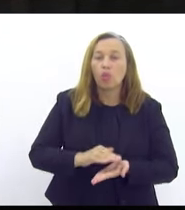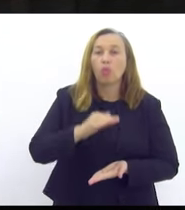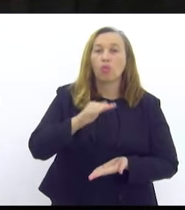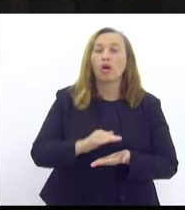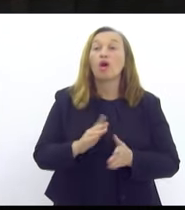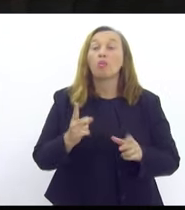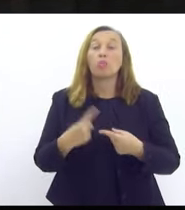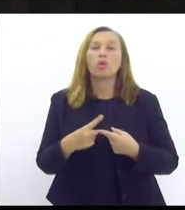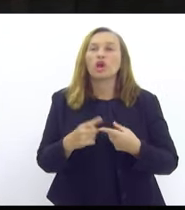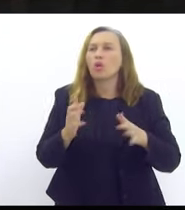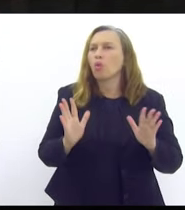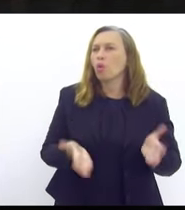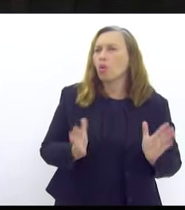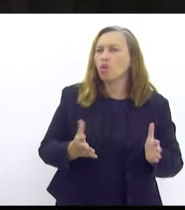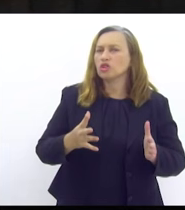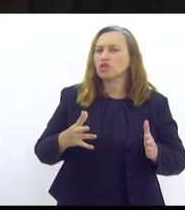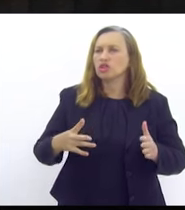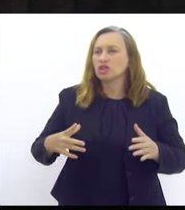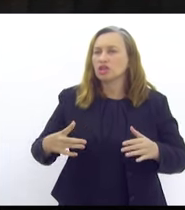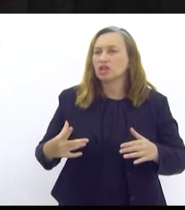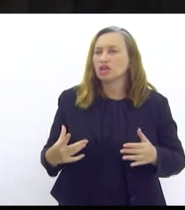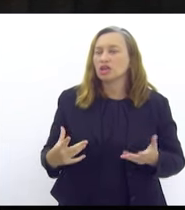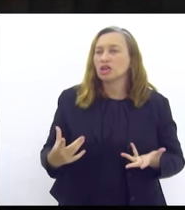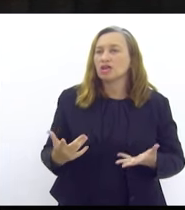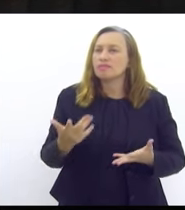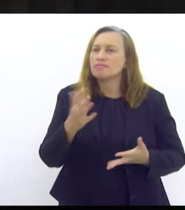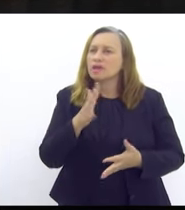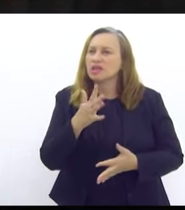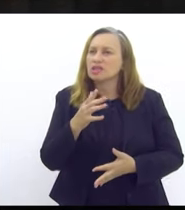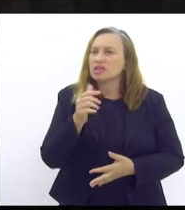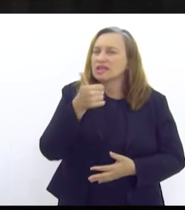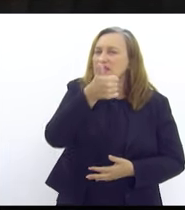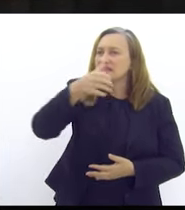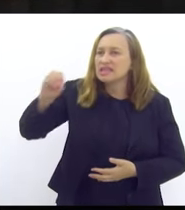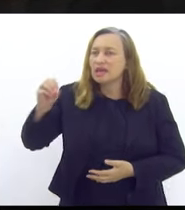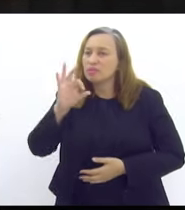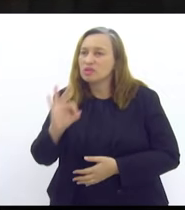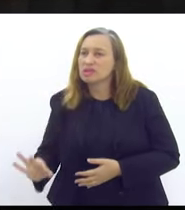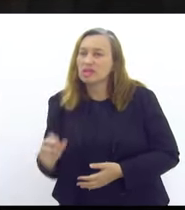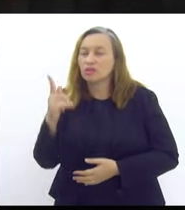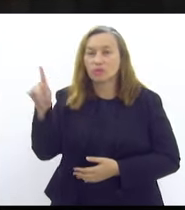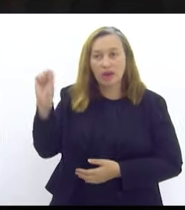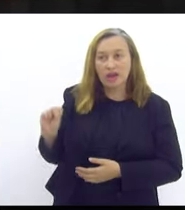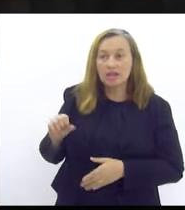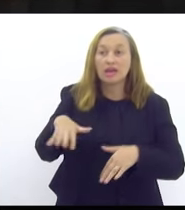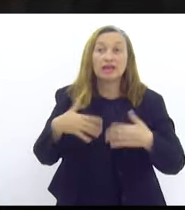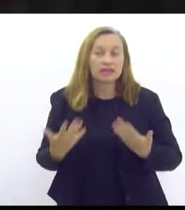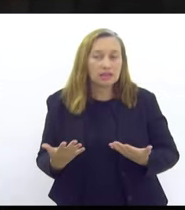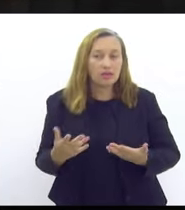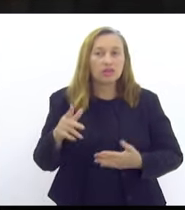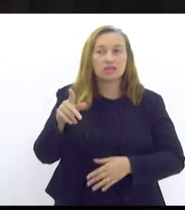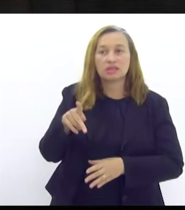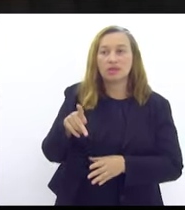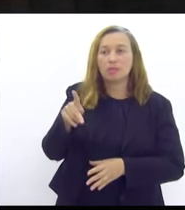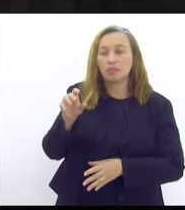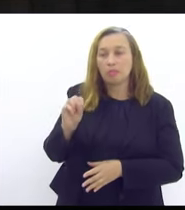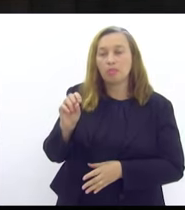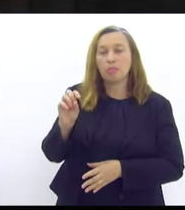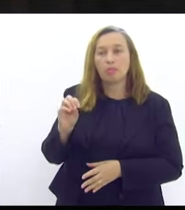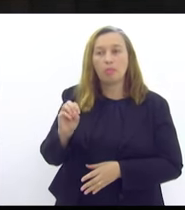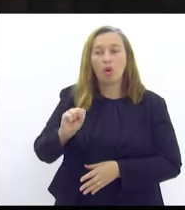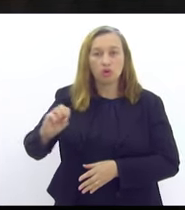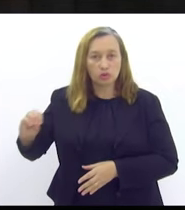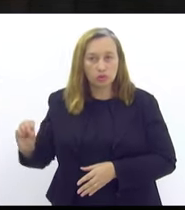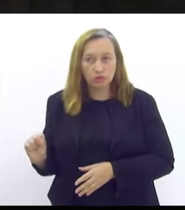hoje eles reinjetam praticamente 100% do gás. Então, esses poços, com essas